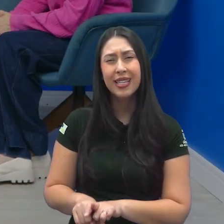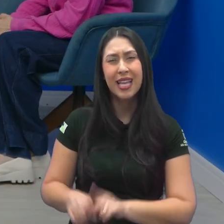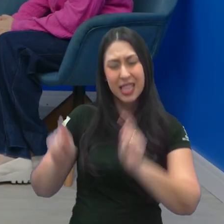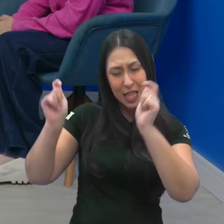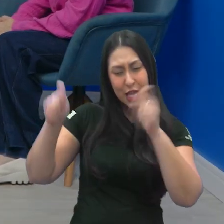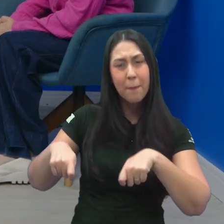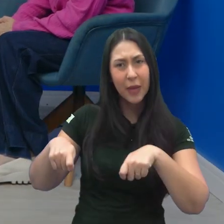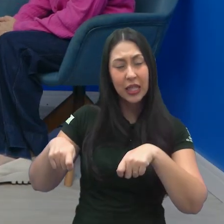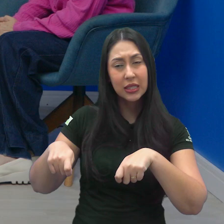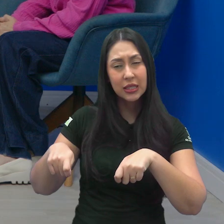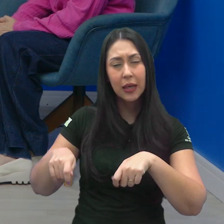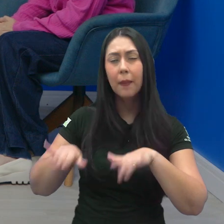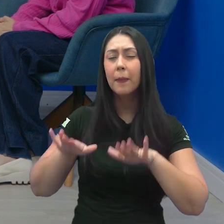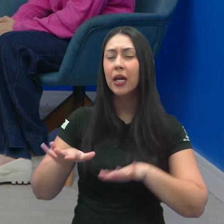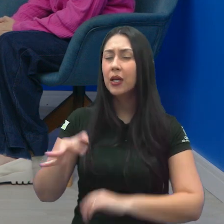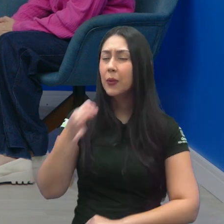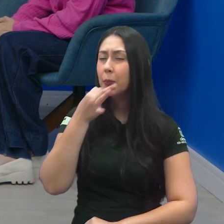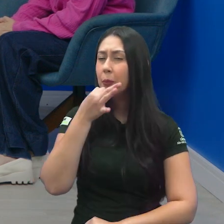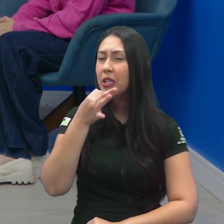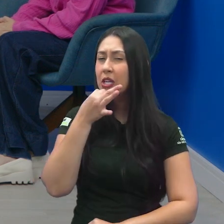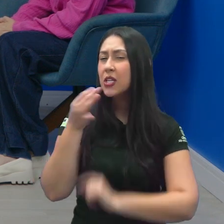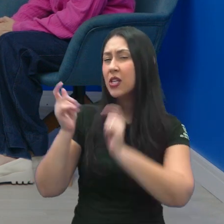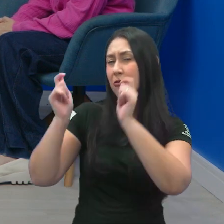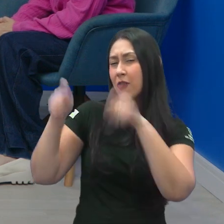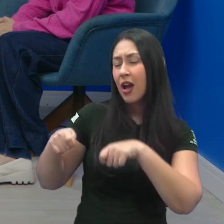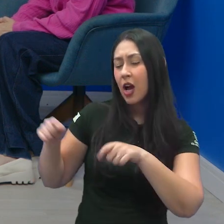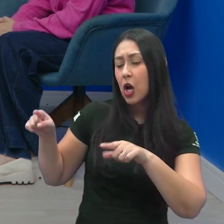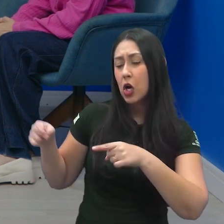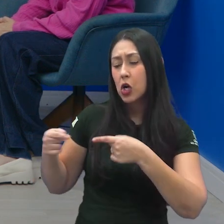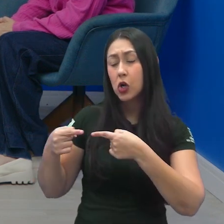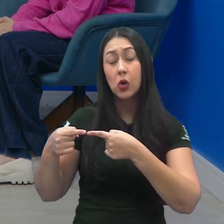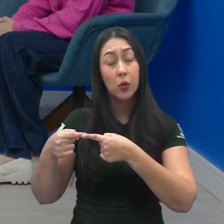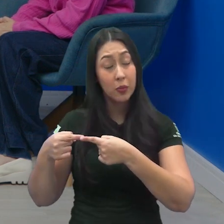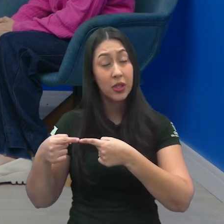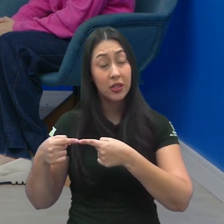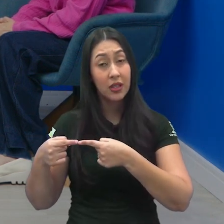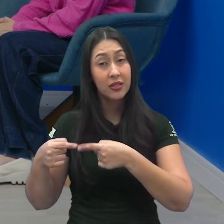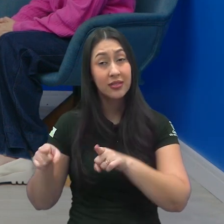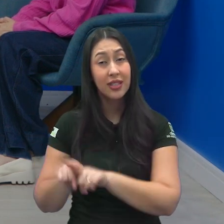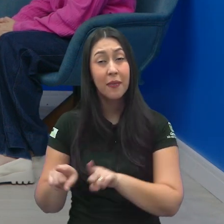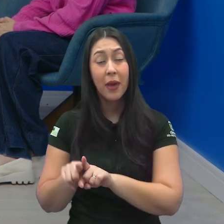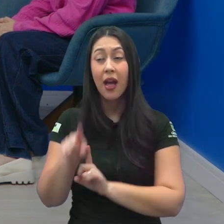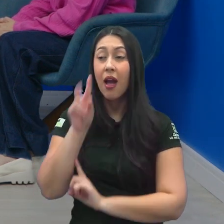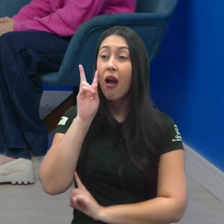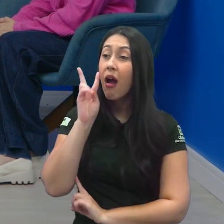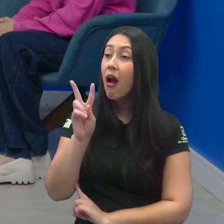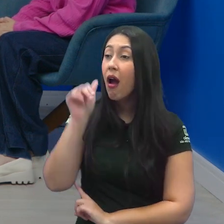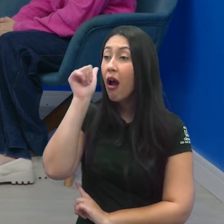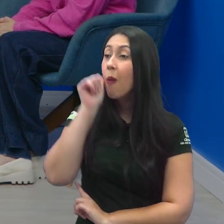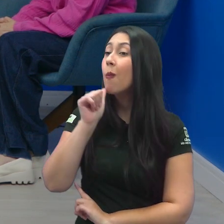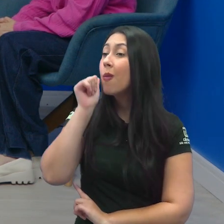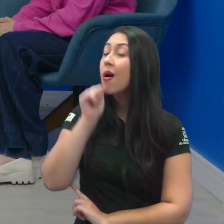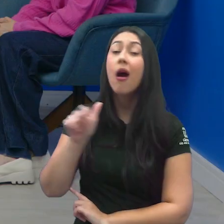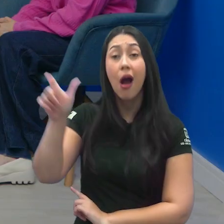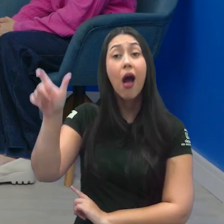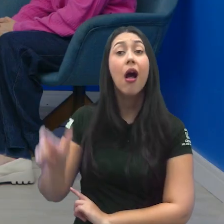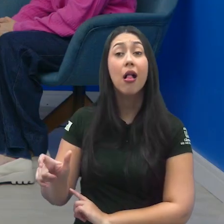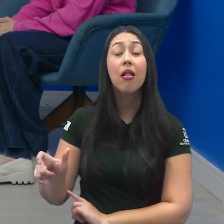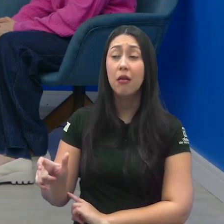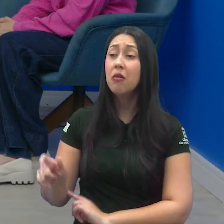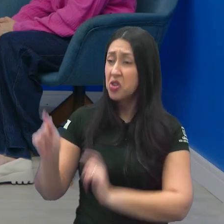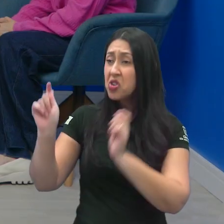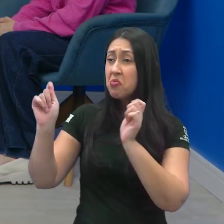de eficiência, né? E essa visão de eficiência, ela está ligada a ver a mulher fazer o que ela